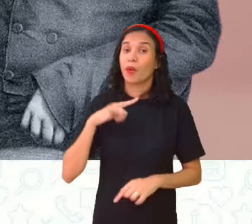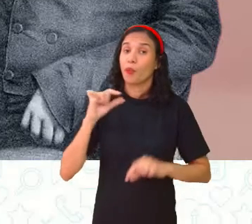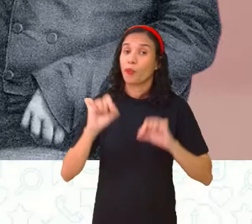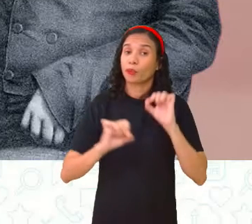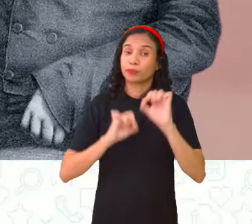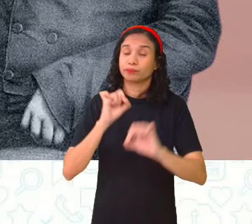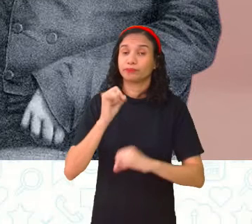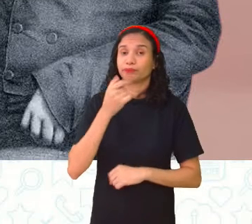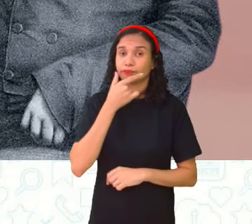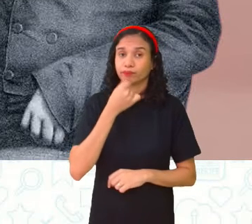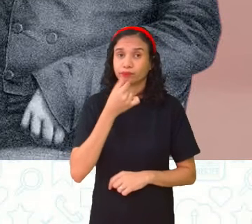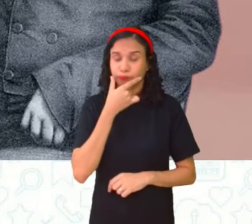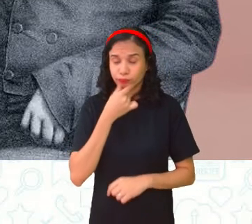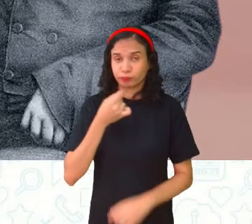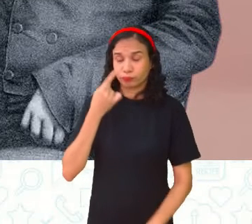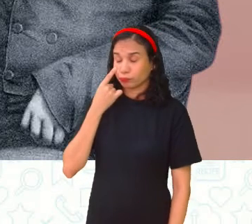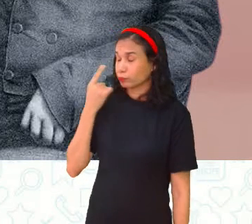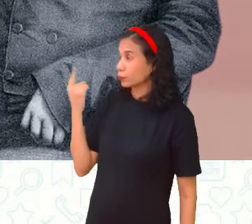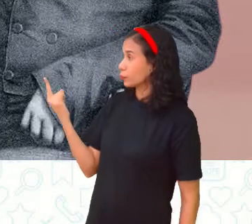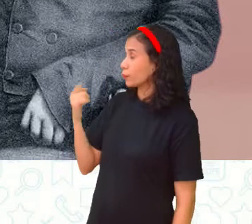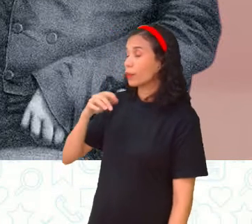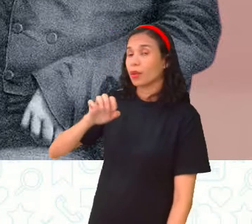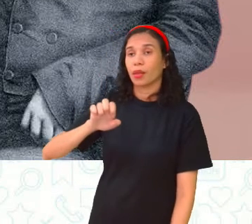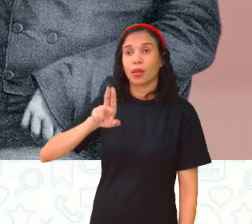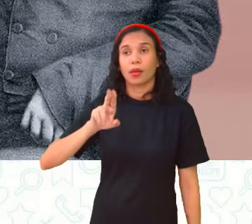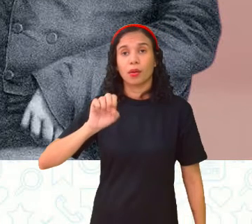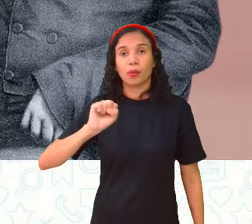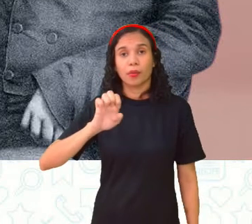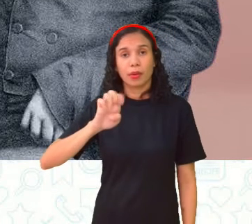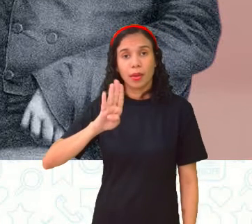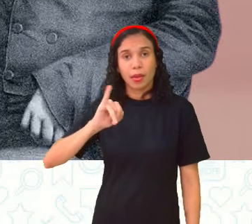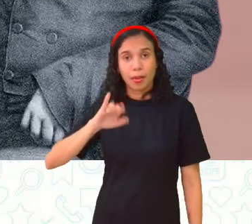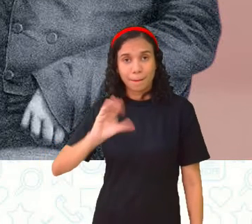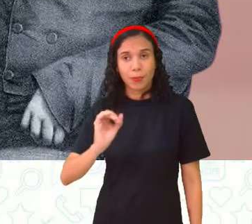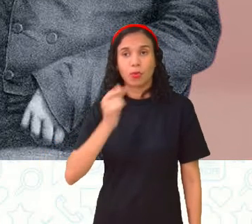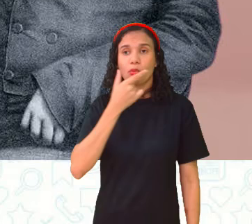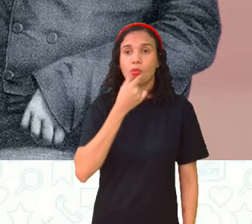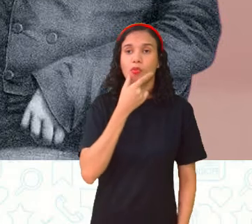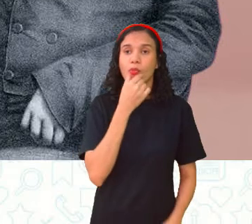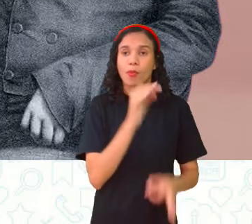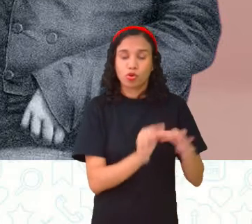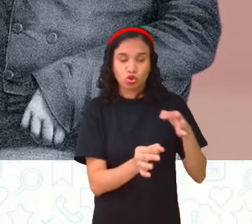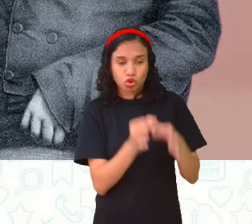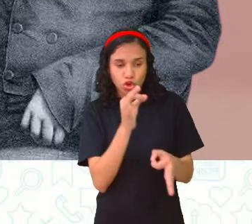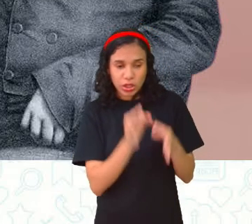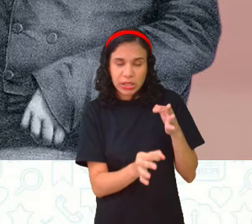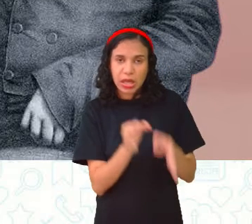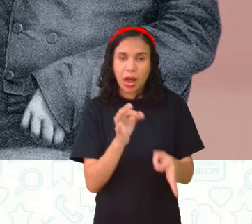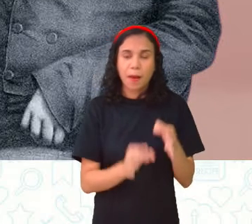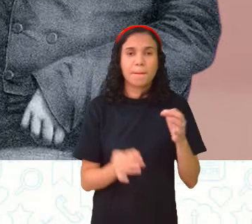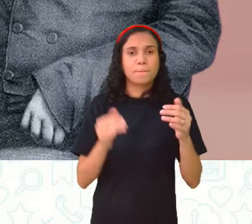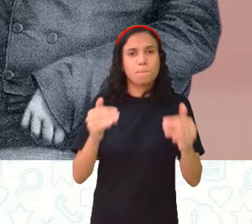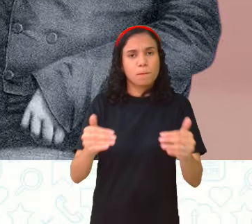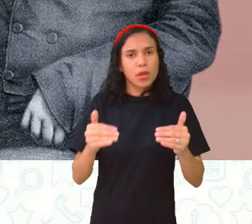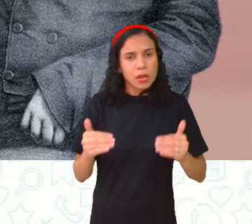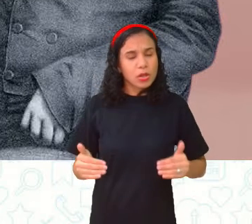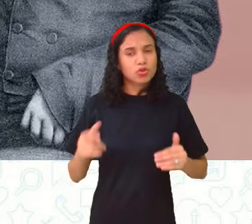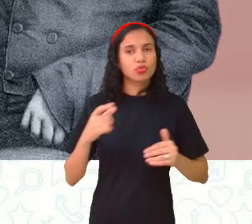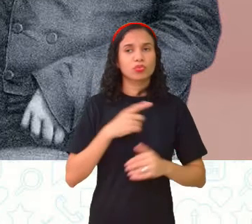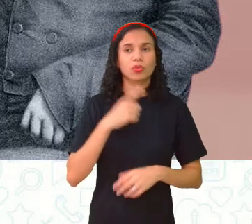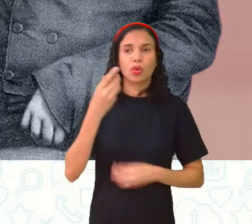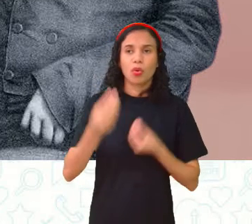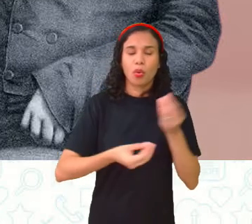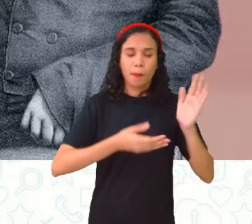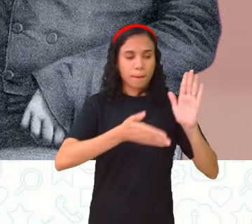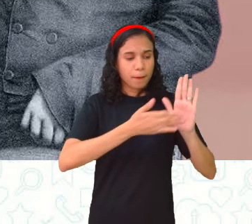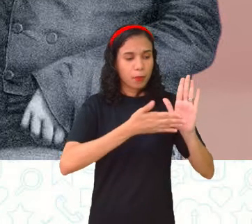vejam quem era esse Eusébio de Queiroz. Ele foi um ministro da Justiça, certo? E ele foi o propositor,